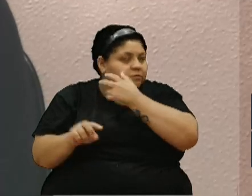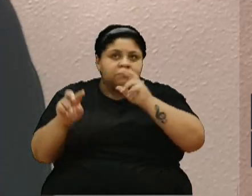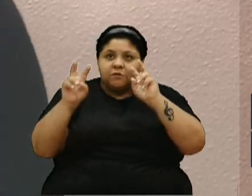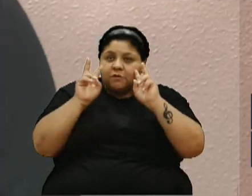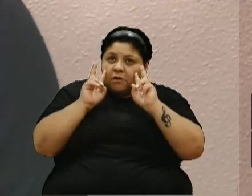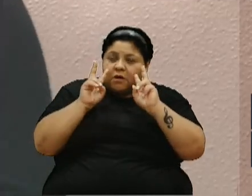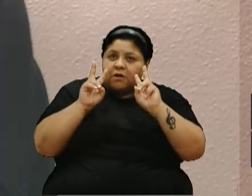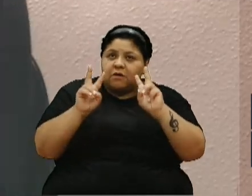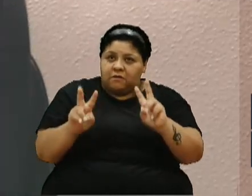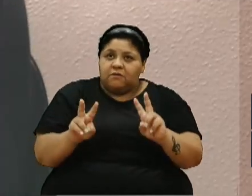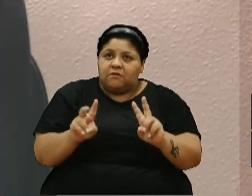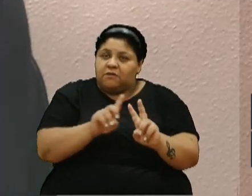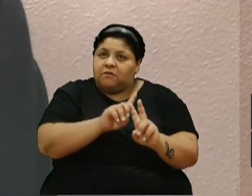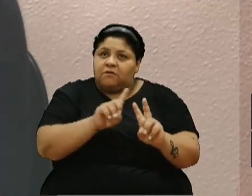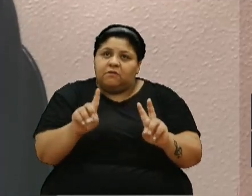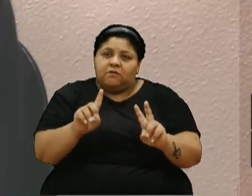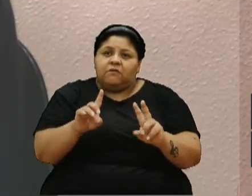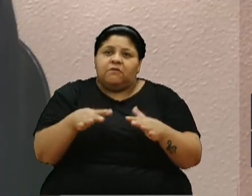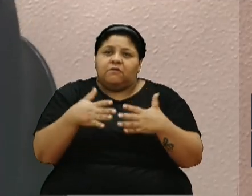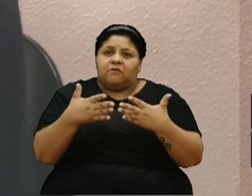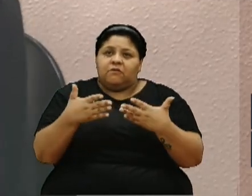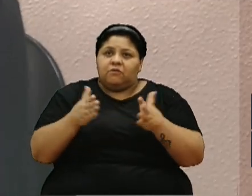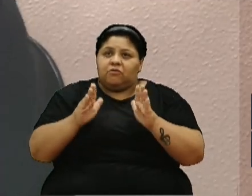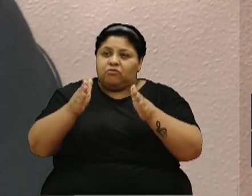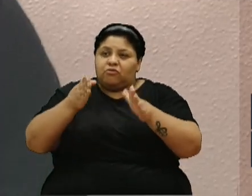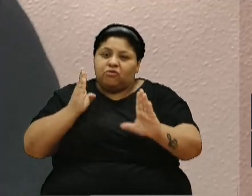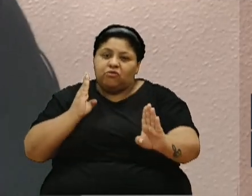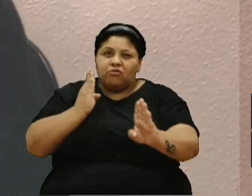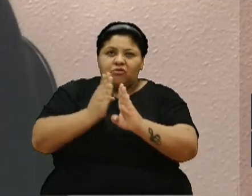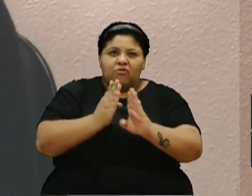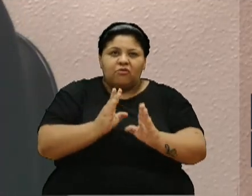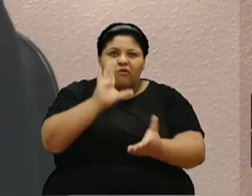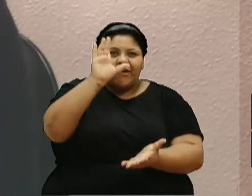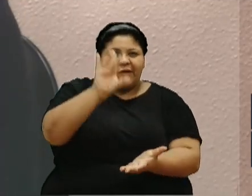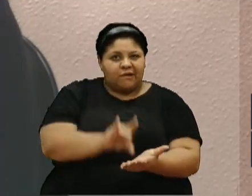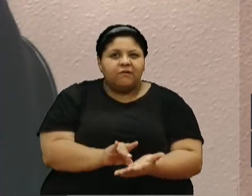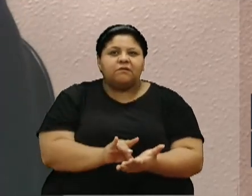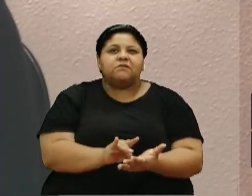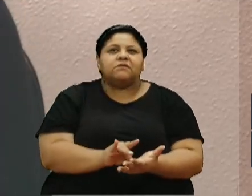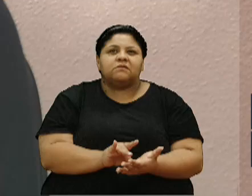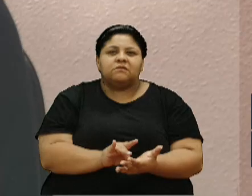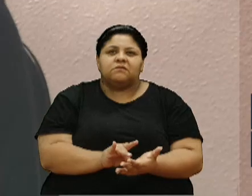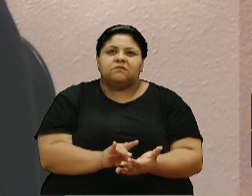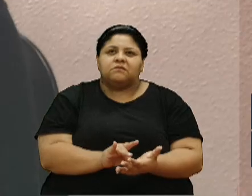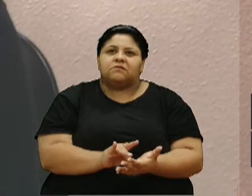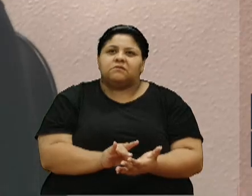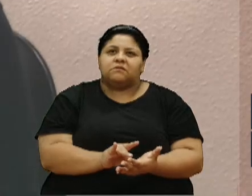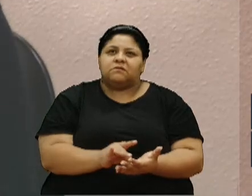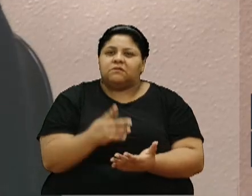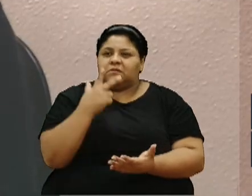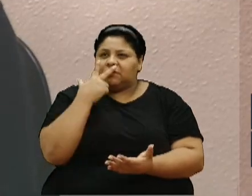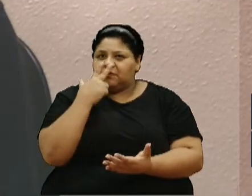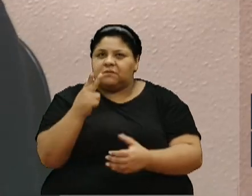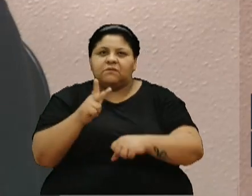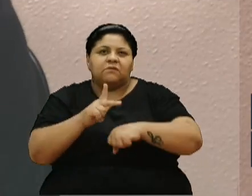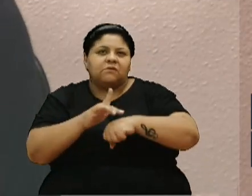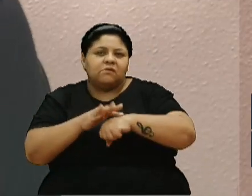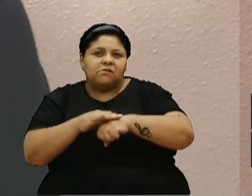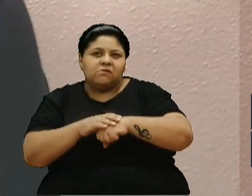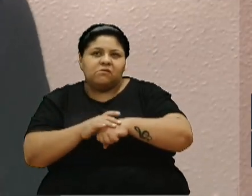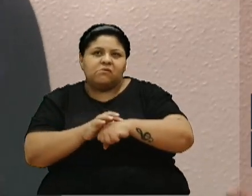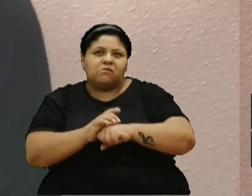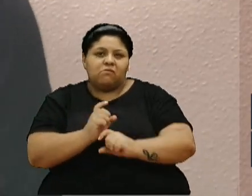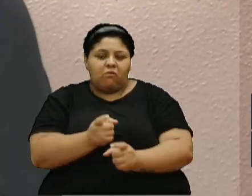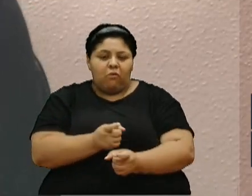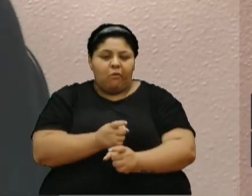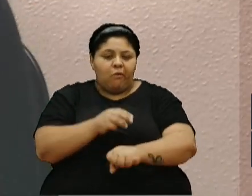visível, mesmo que isso não seja alvo de um diagnóstico preciso, assim como uma doença osteomuscular,